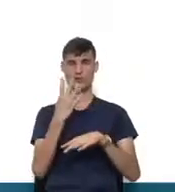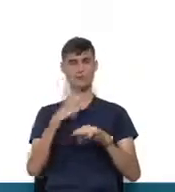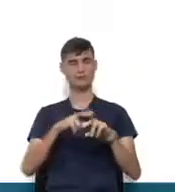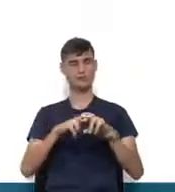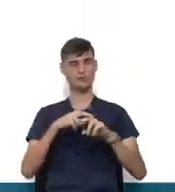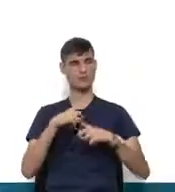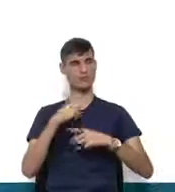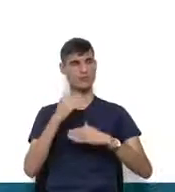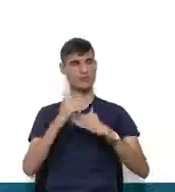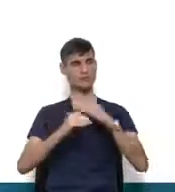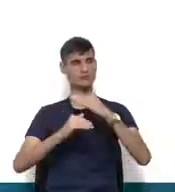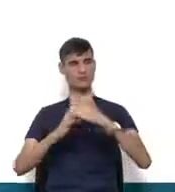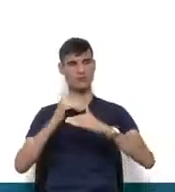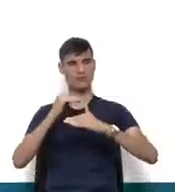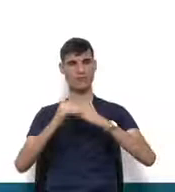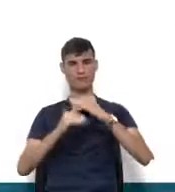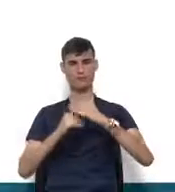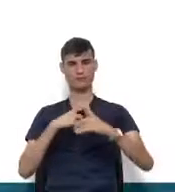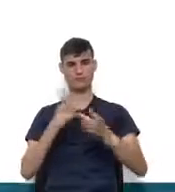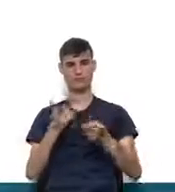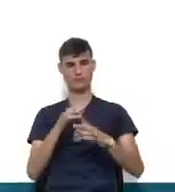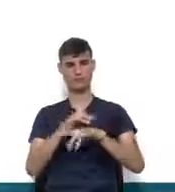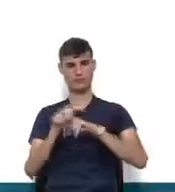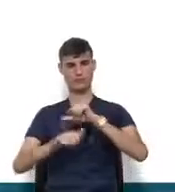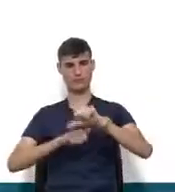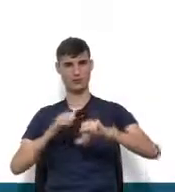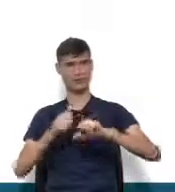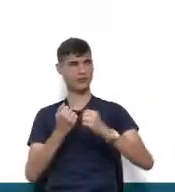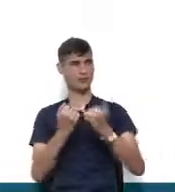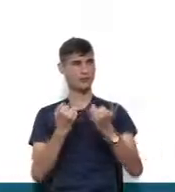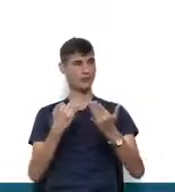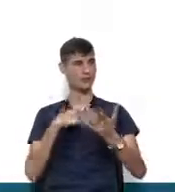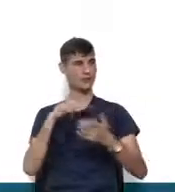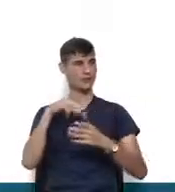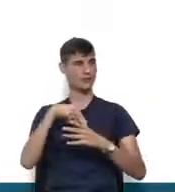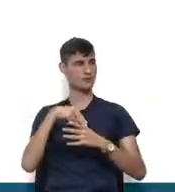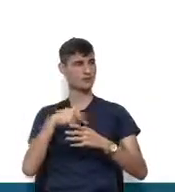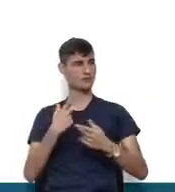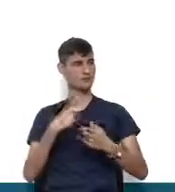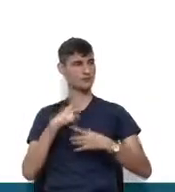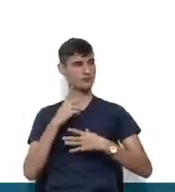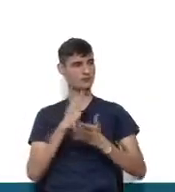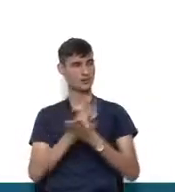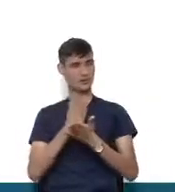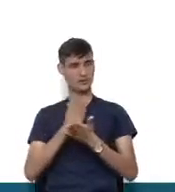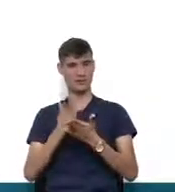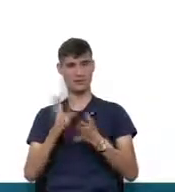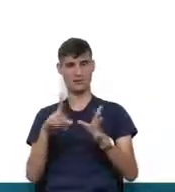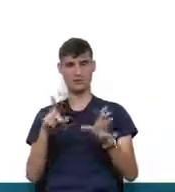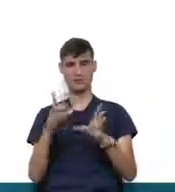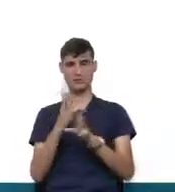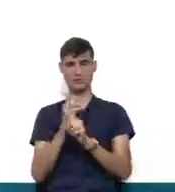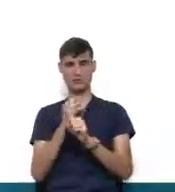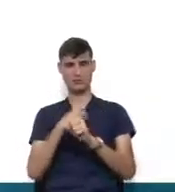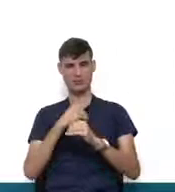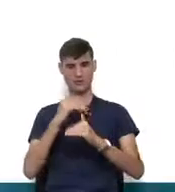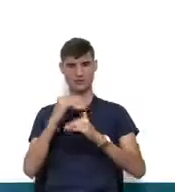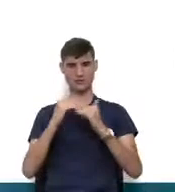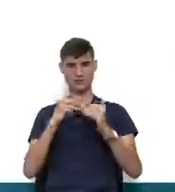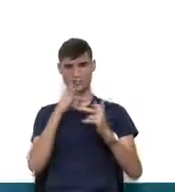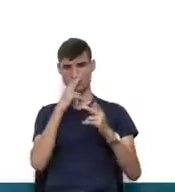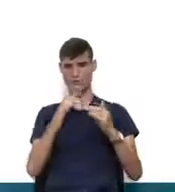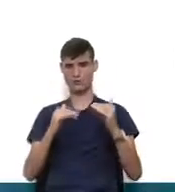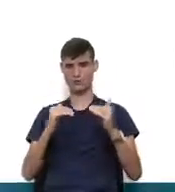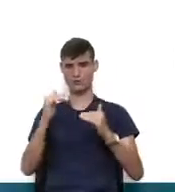assim, sucessivamente, substituindo os valores de n. A sequência das somas parciais,